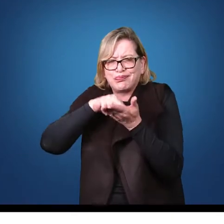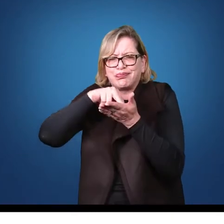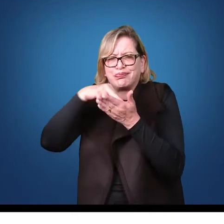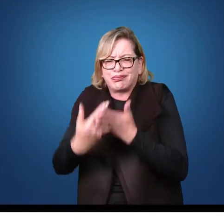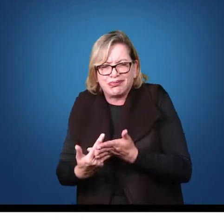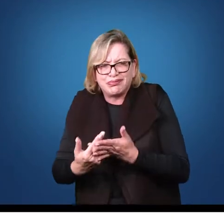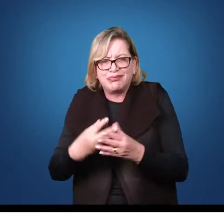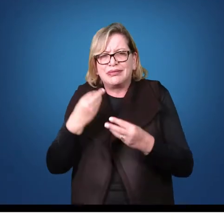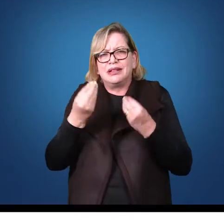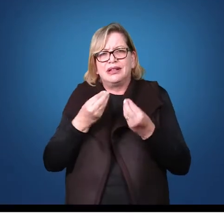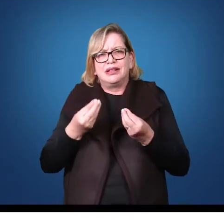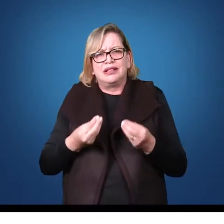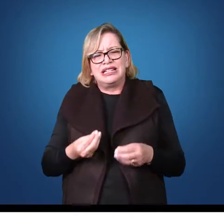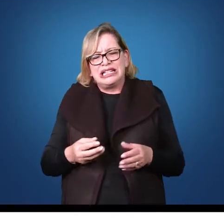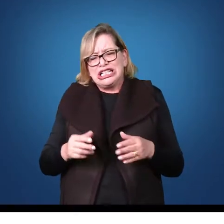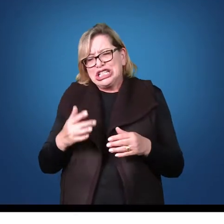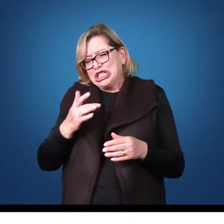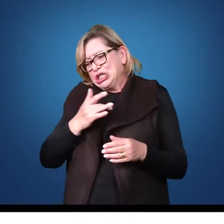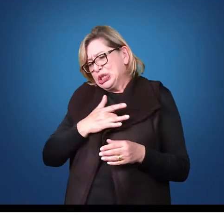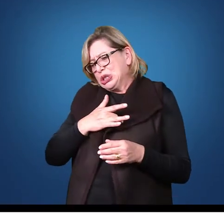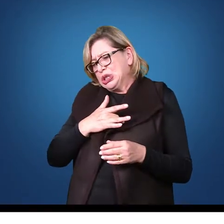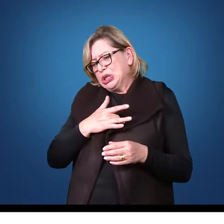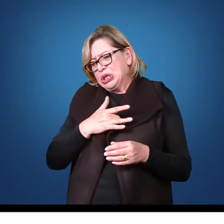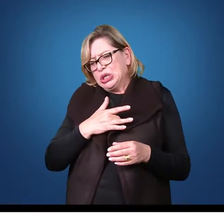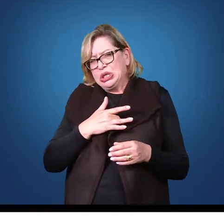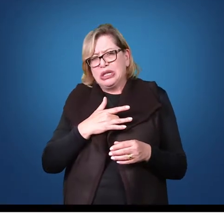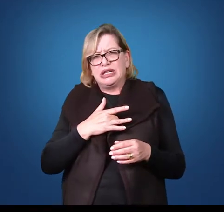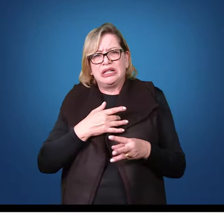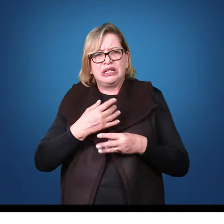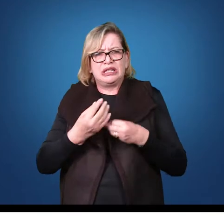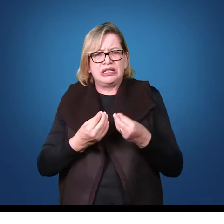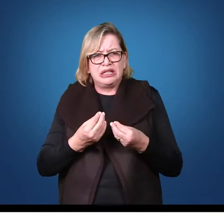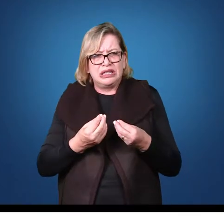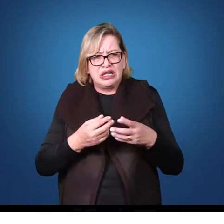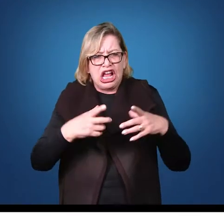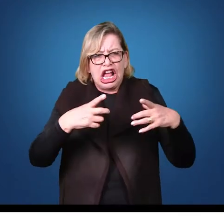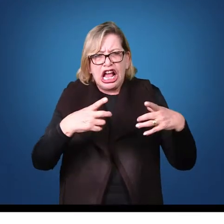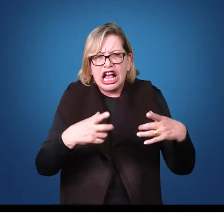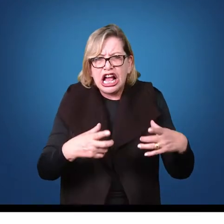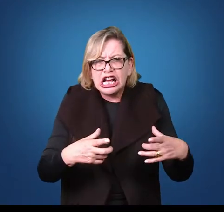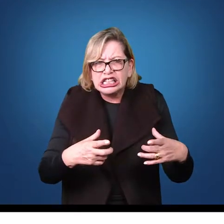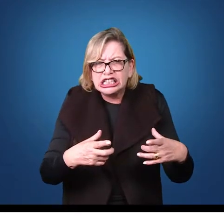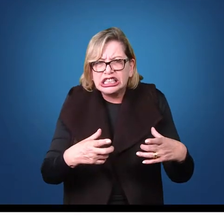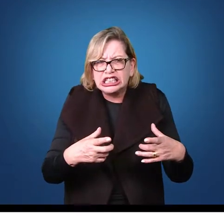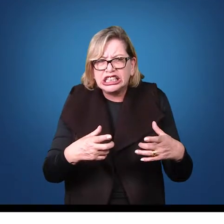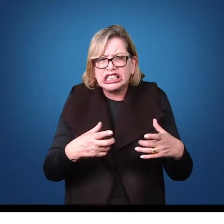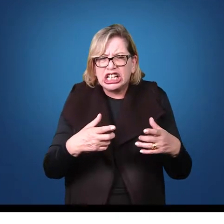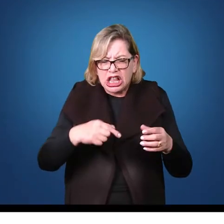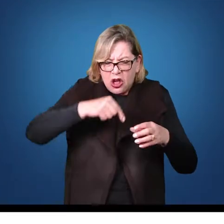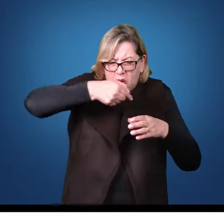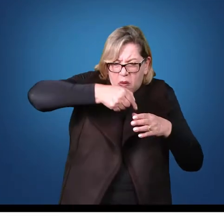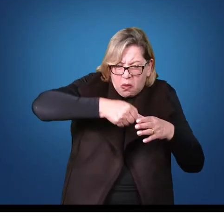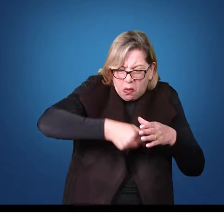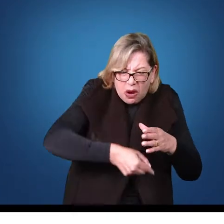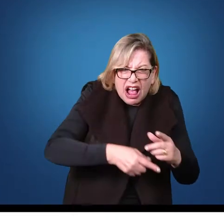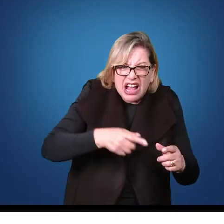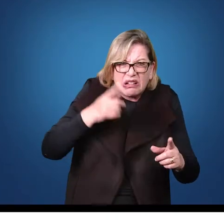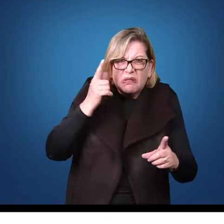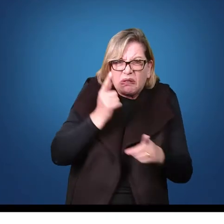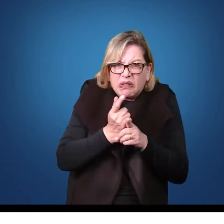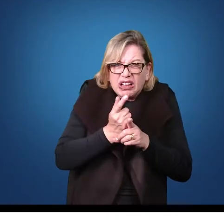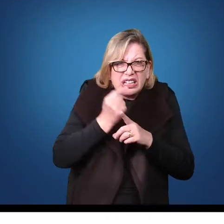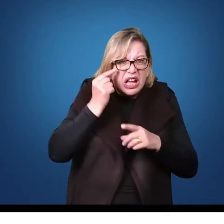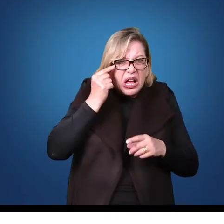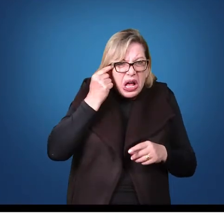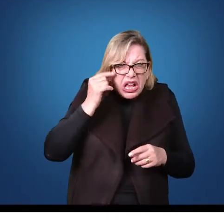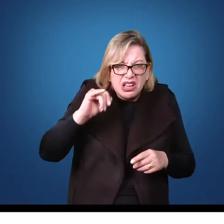Ai! Pobre rabanete! Será que ele tinha chegado no Japão? Ah,